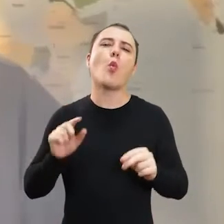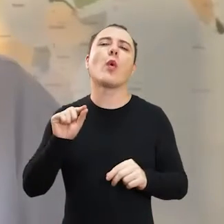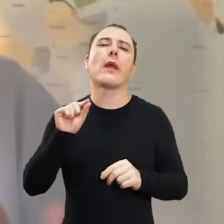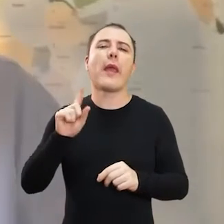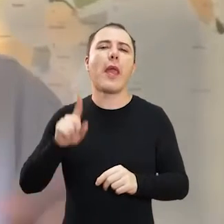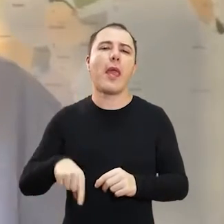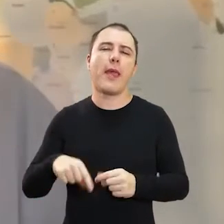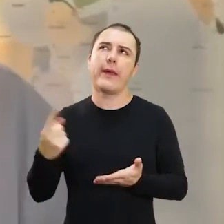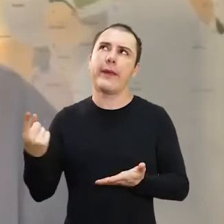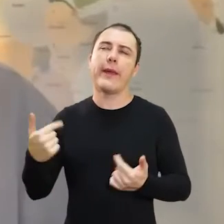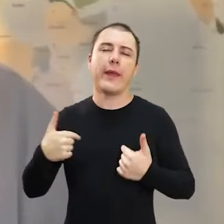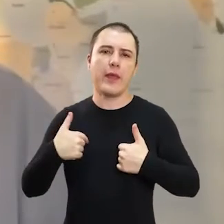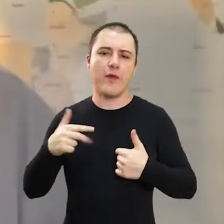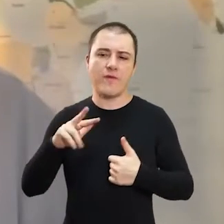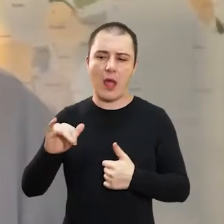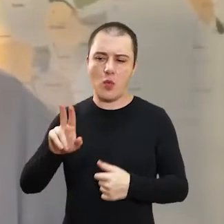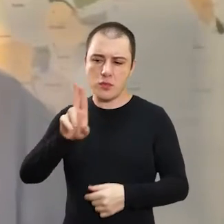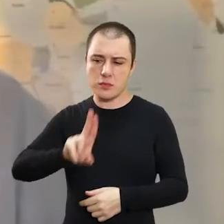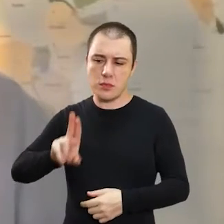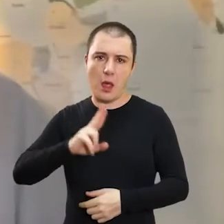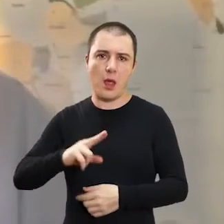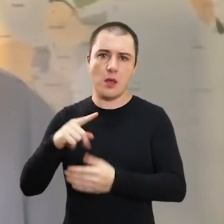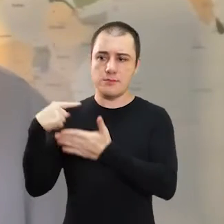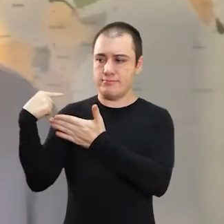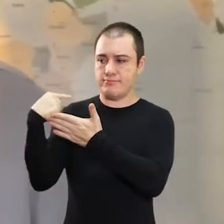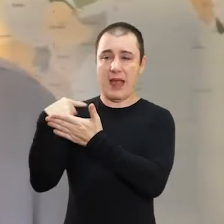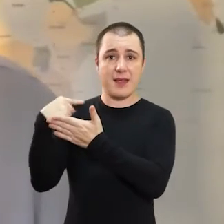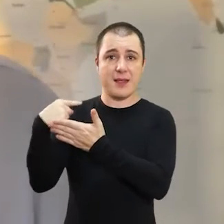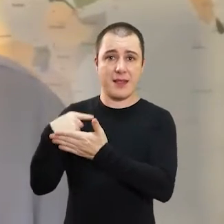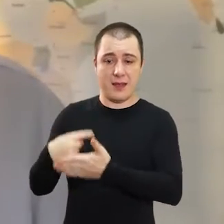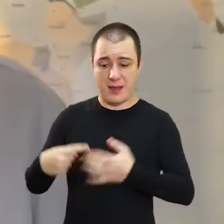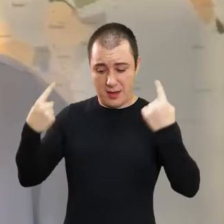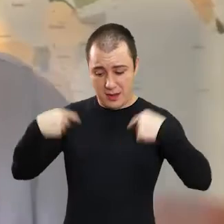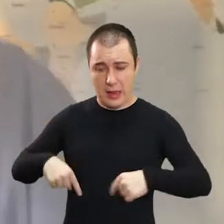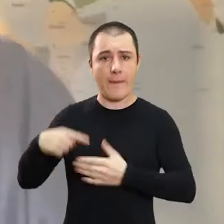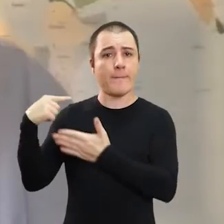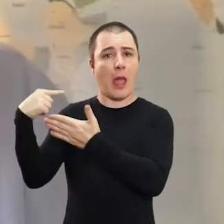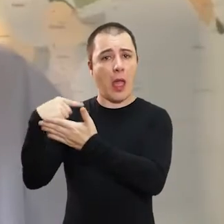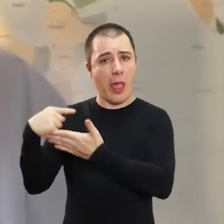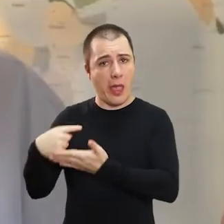que a gente adotou para o linguajar e para o cenário médico brasileiro,